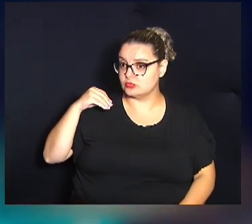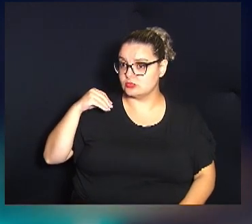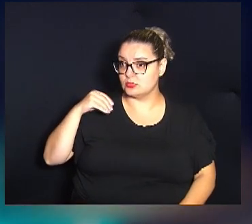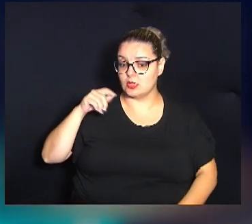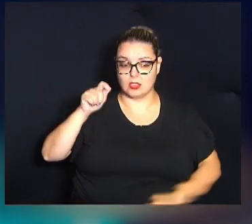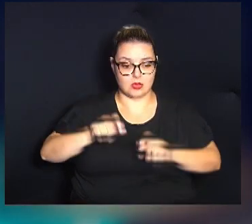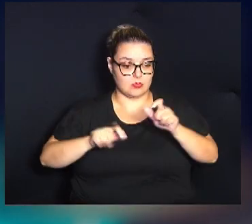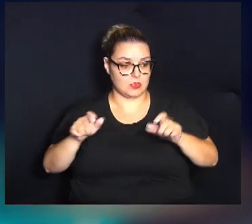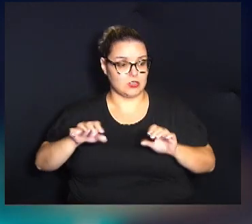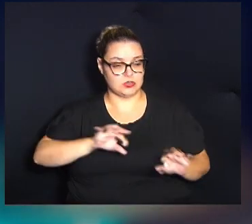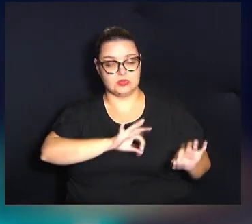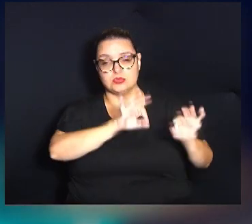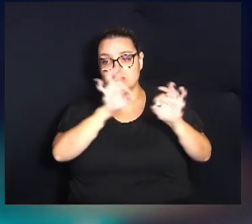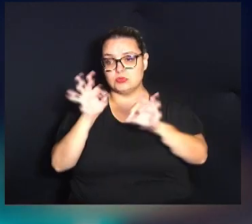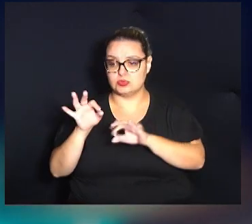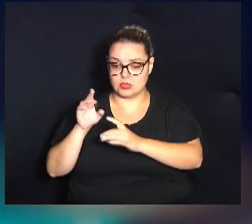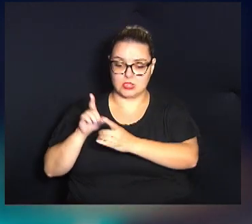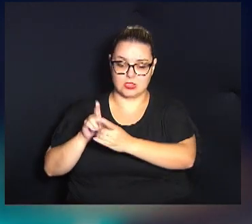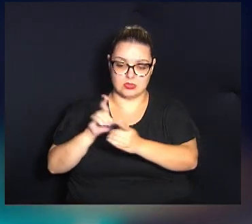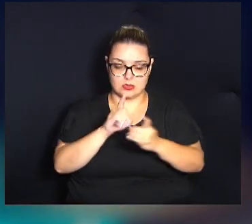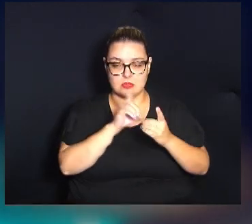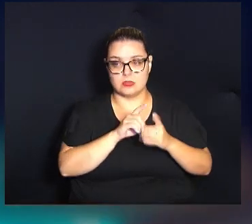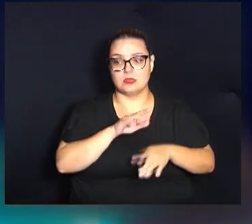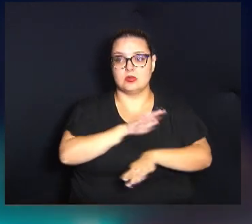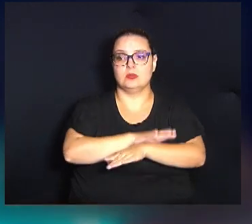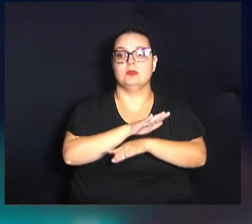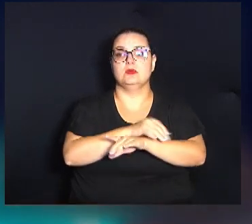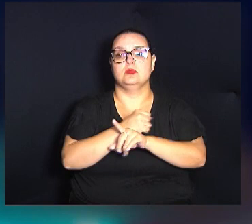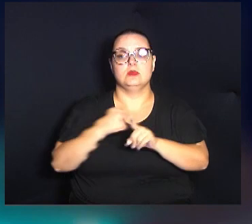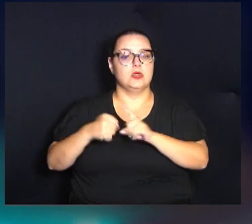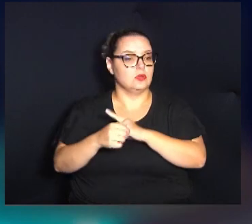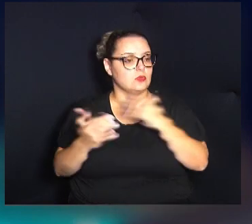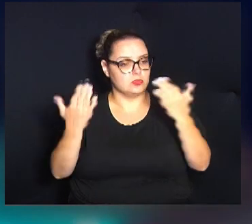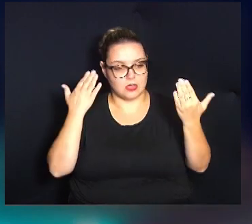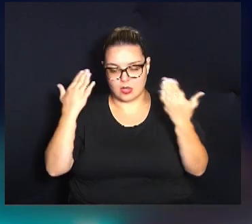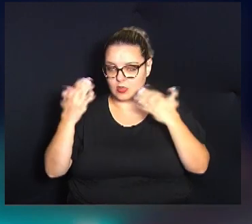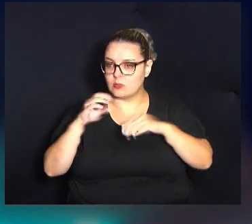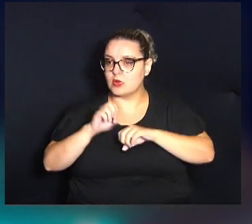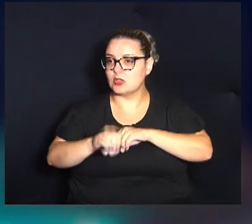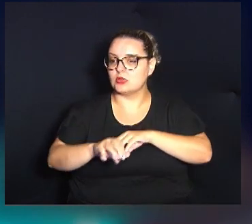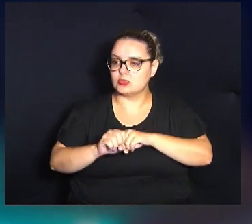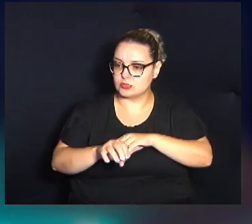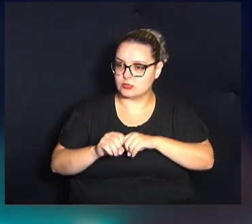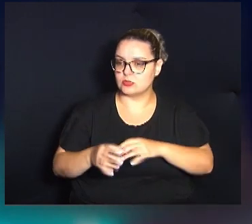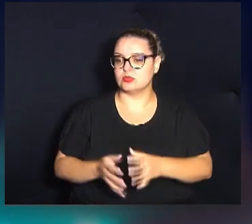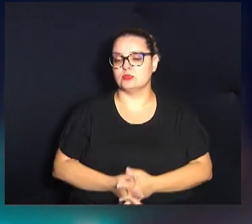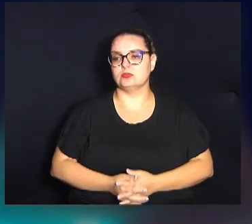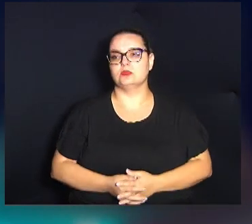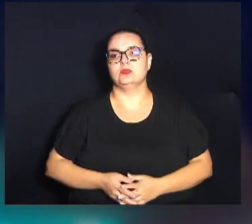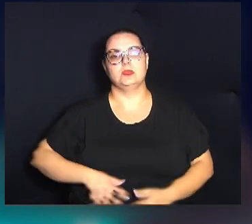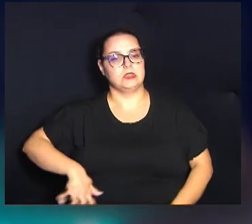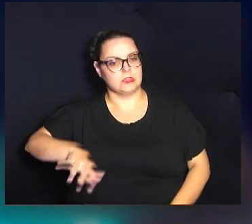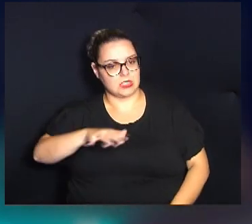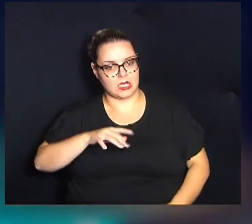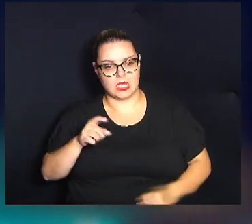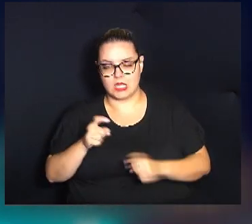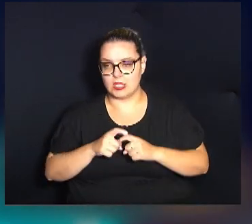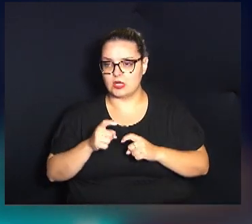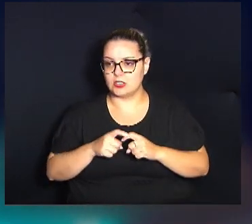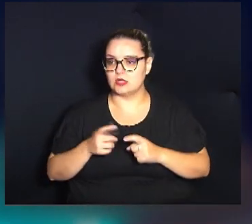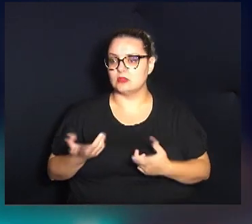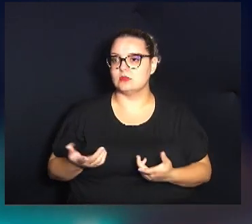pessoas que assistem hoje. São assistentes sociais, são psicólogos, são educadores, são na área de medicina,